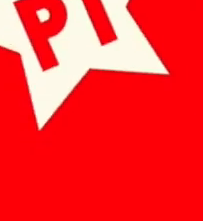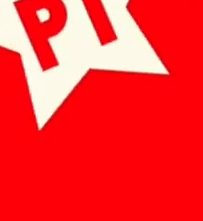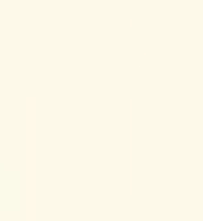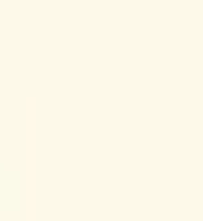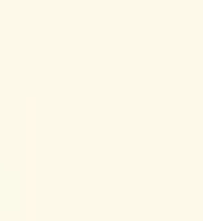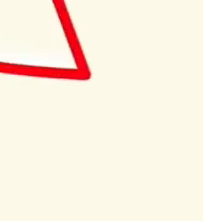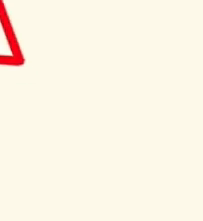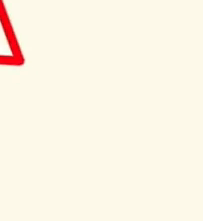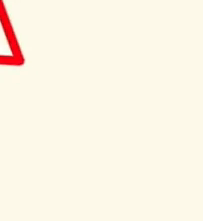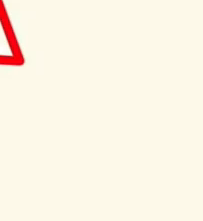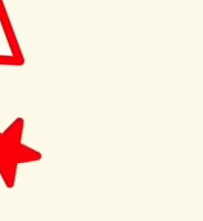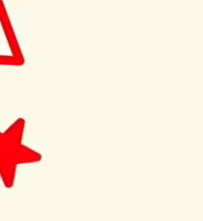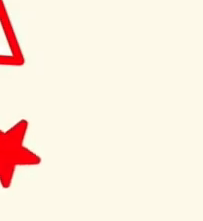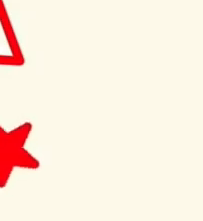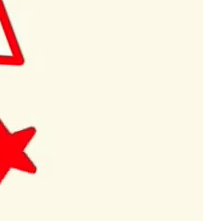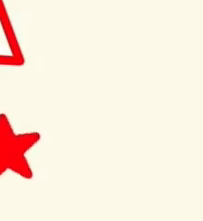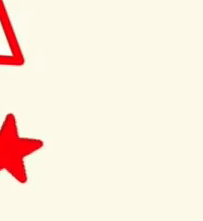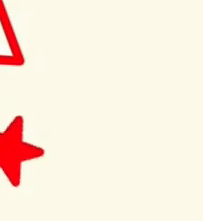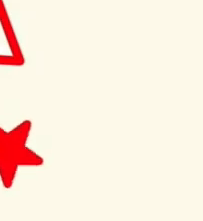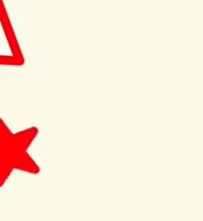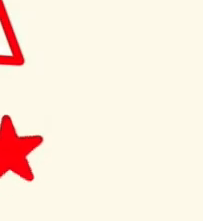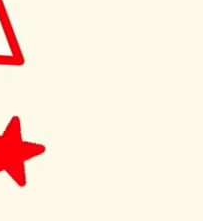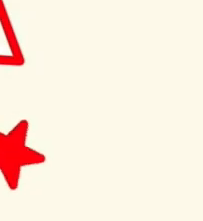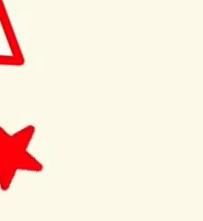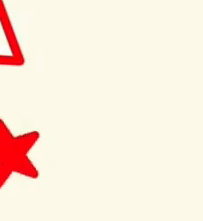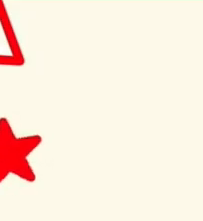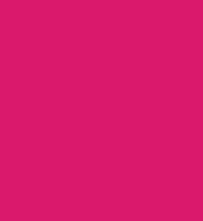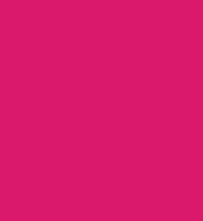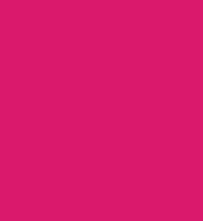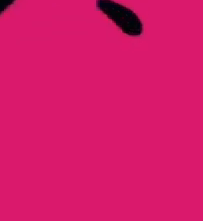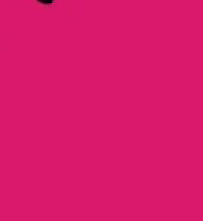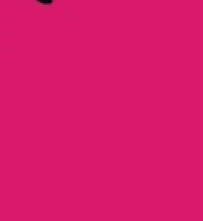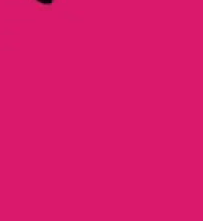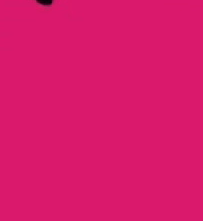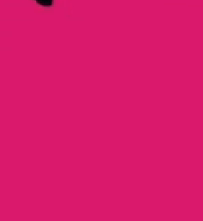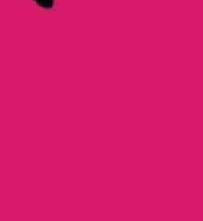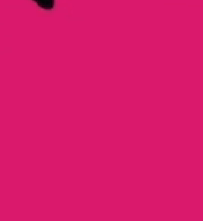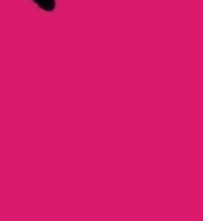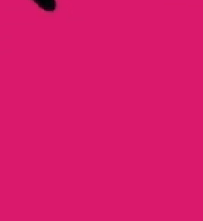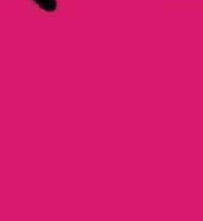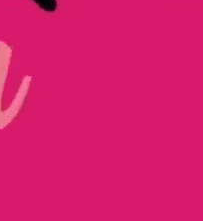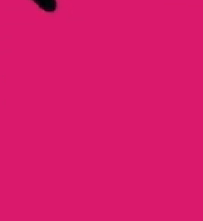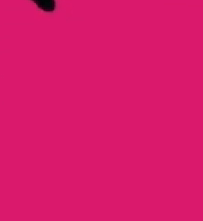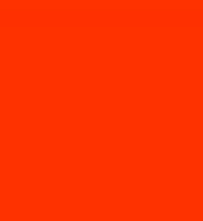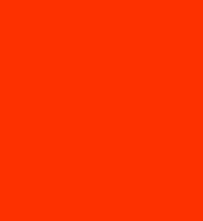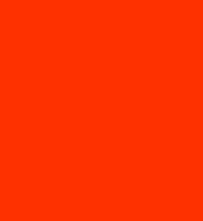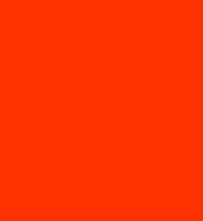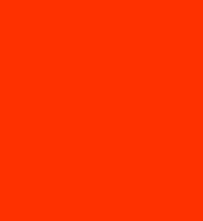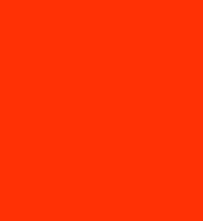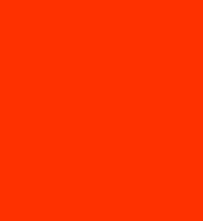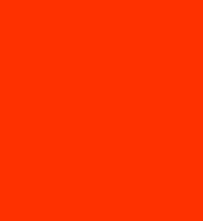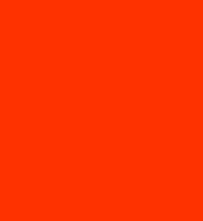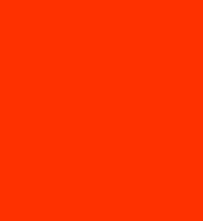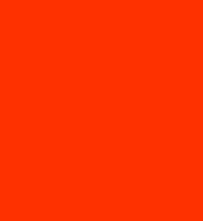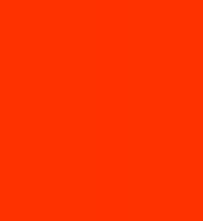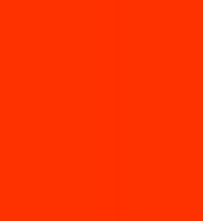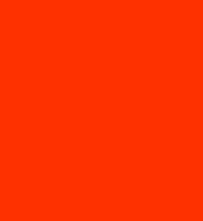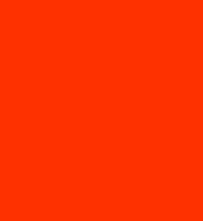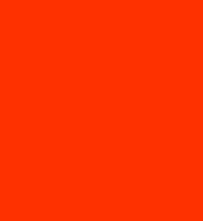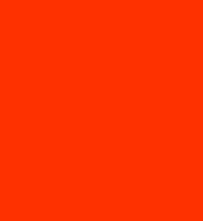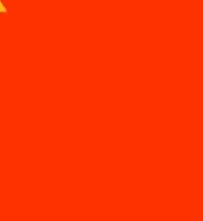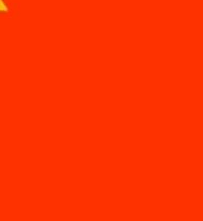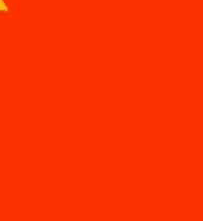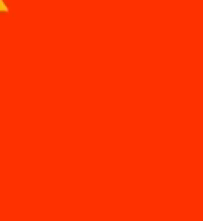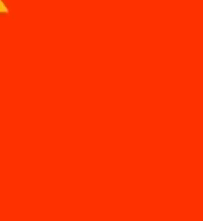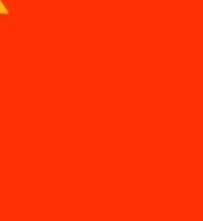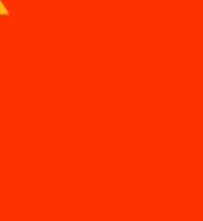brilha, ela é quem vai me guiar. Ser guerreira é minha sina,